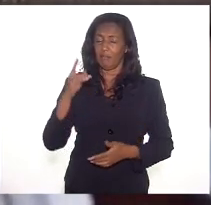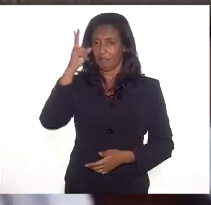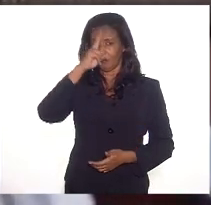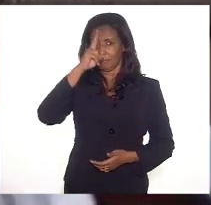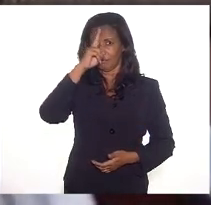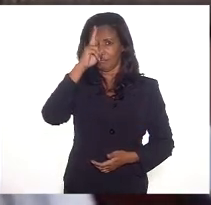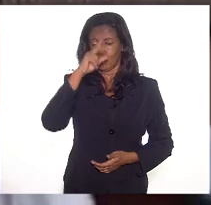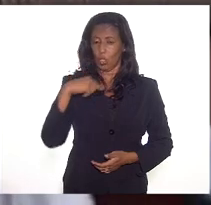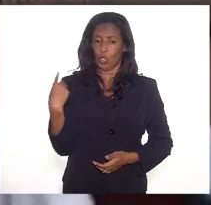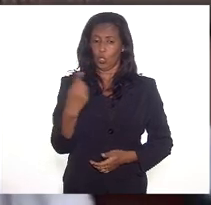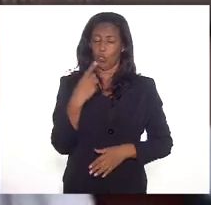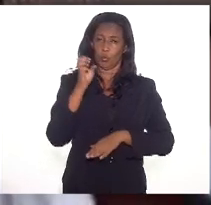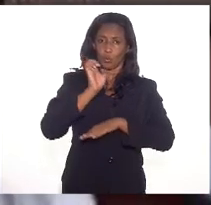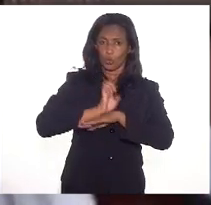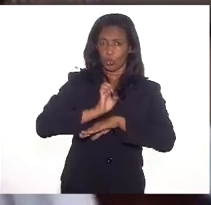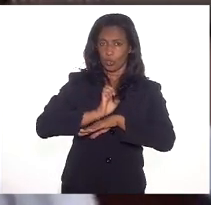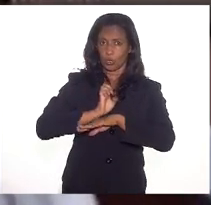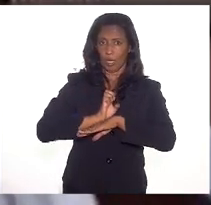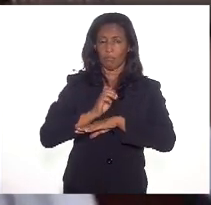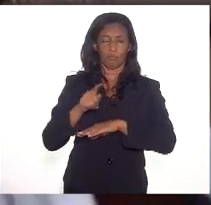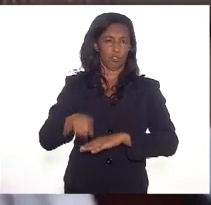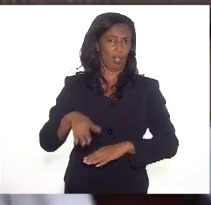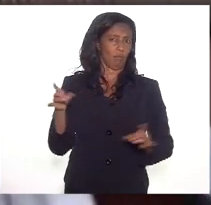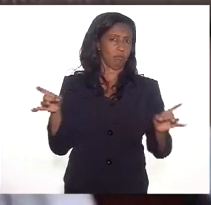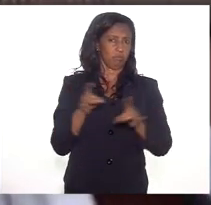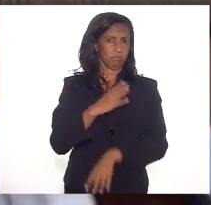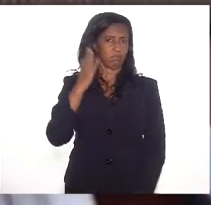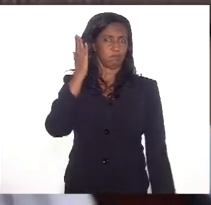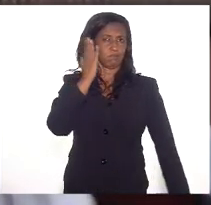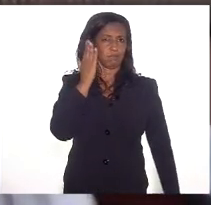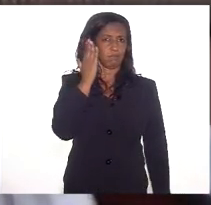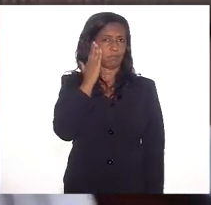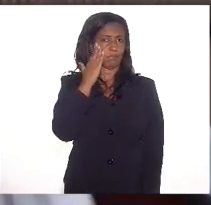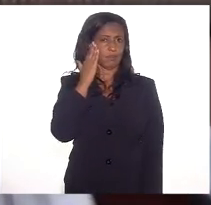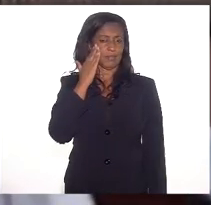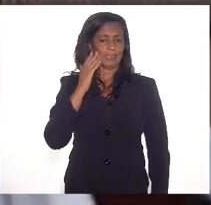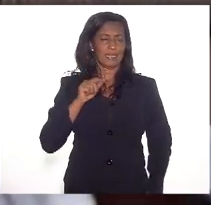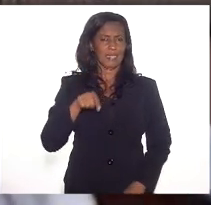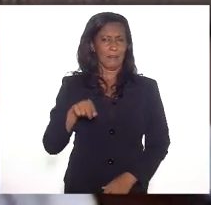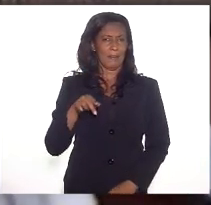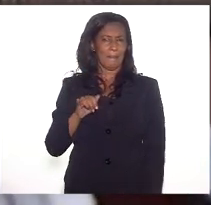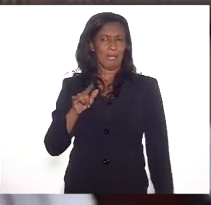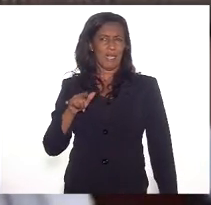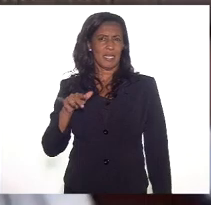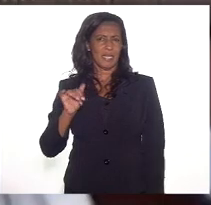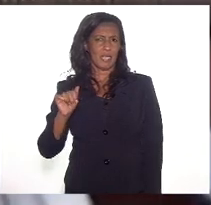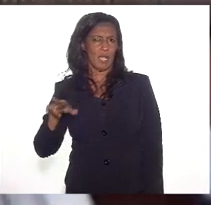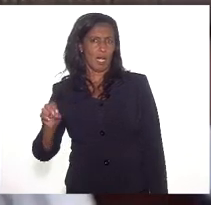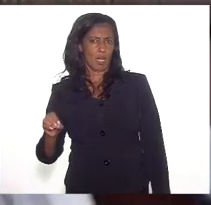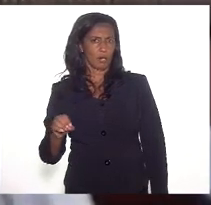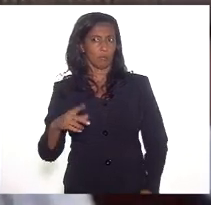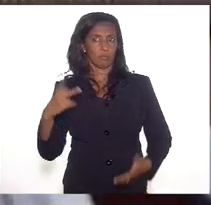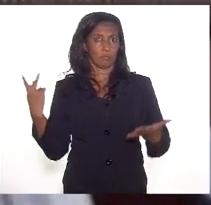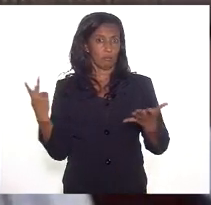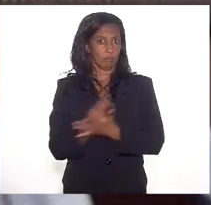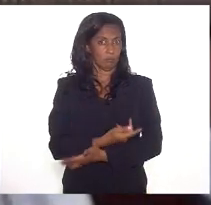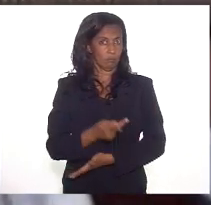em um Estado já sabidamente, né, narcomiliciano. Nós temos riscos